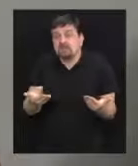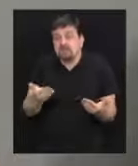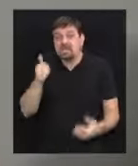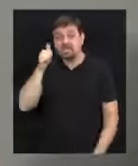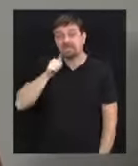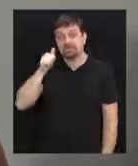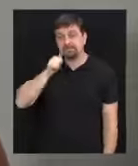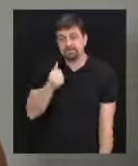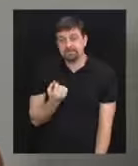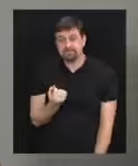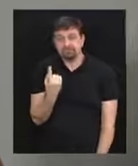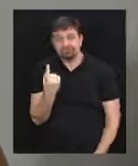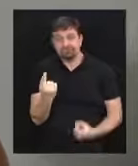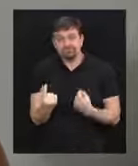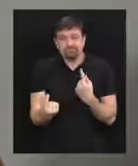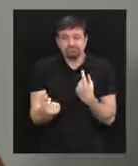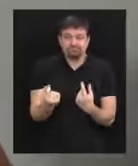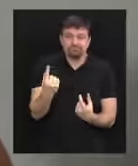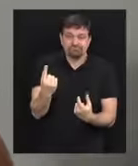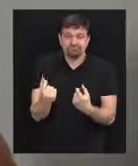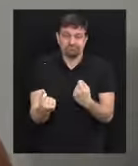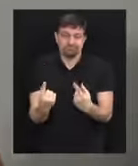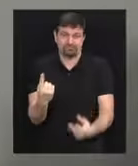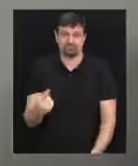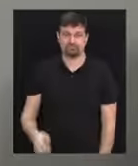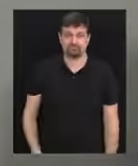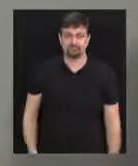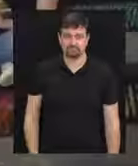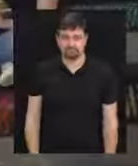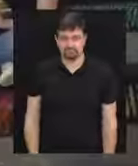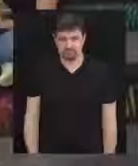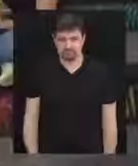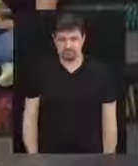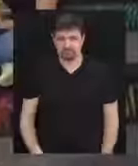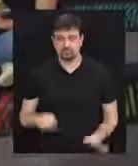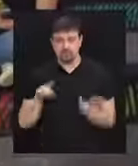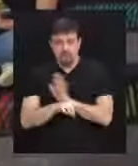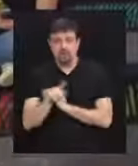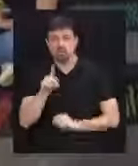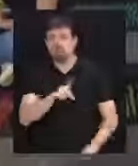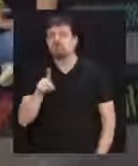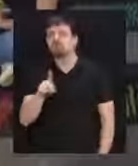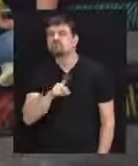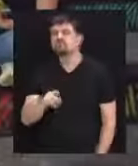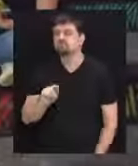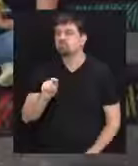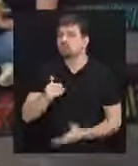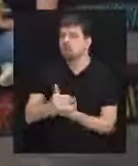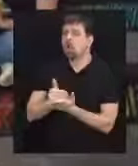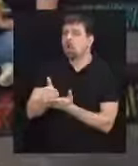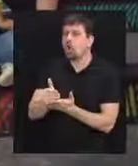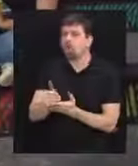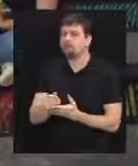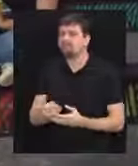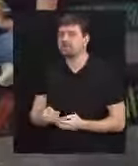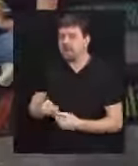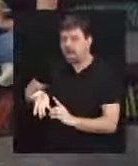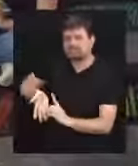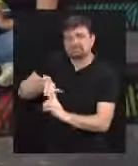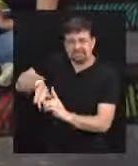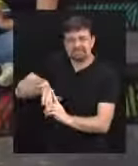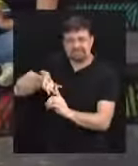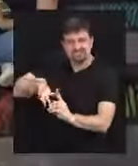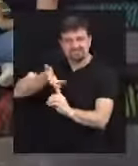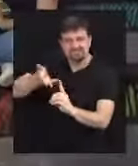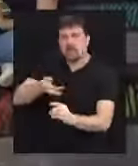que se auto-incentivar, porque é difícil encontrar outra colega para aprender com você. Ô, Túlio, o que você fala para os alunos quando começa, cara, que é assim de incentivo o